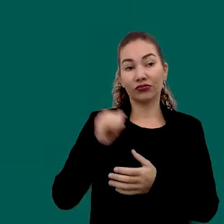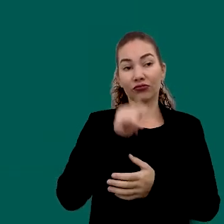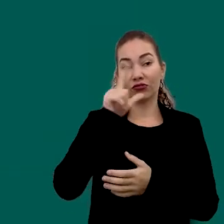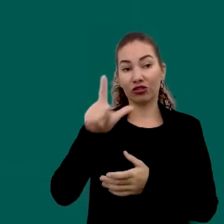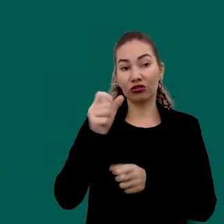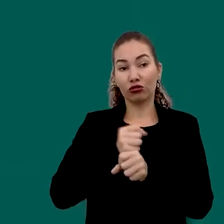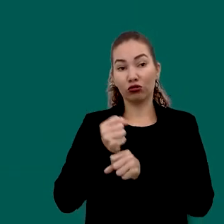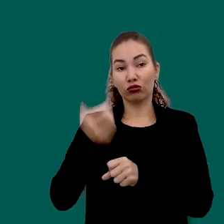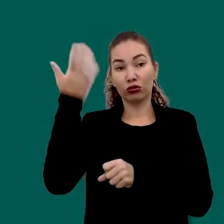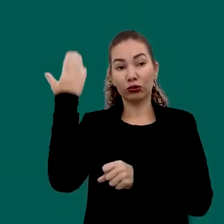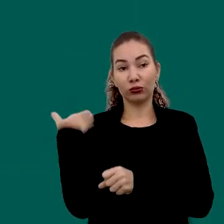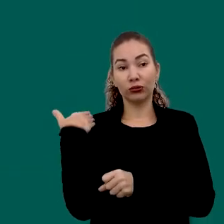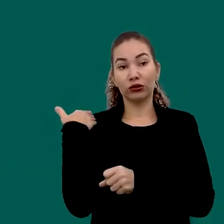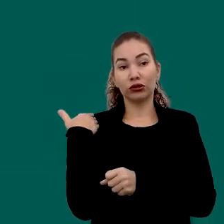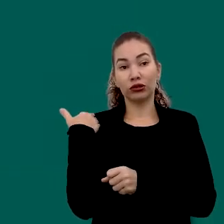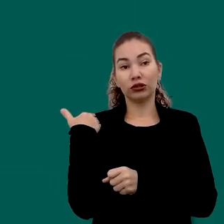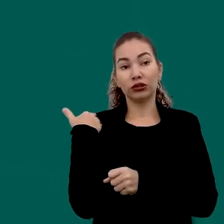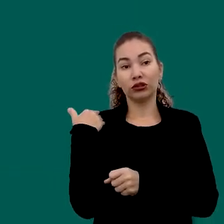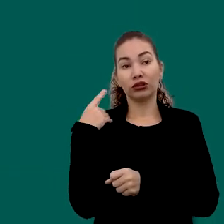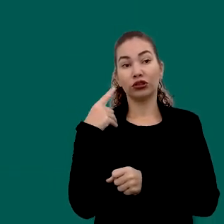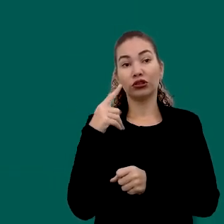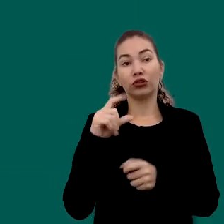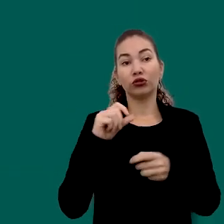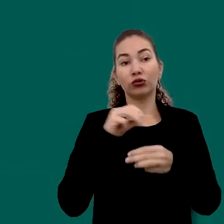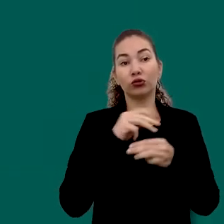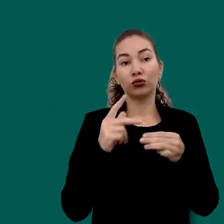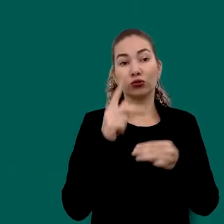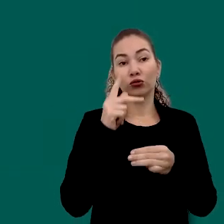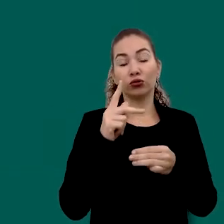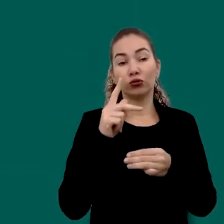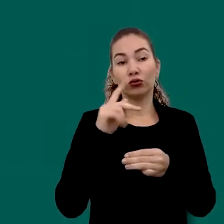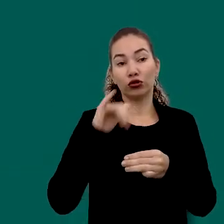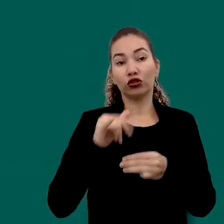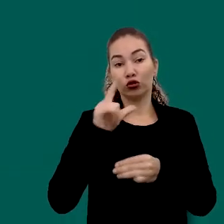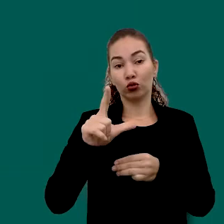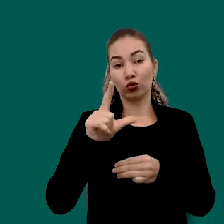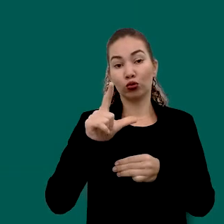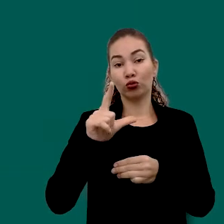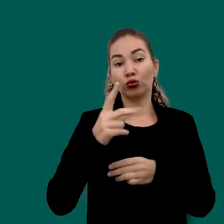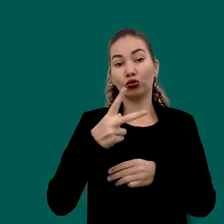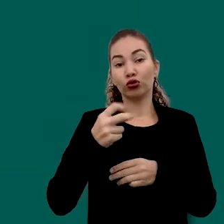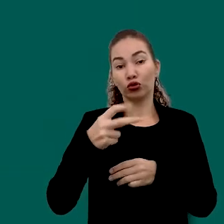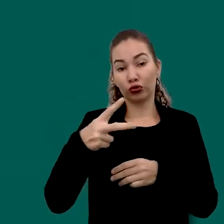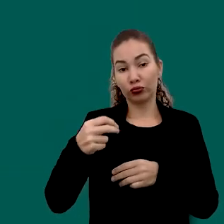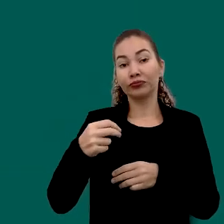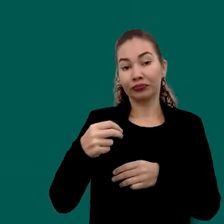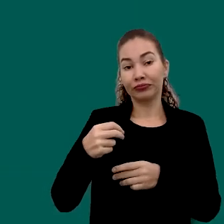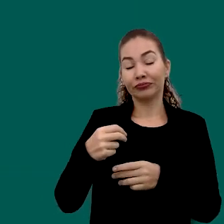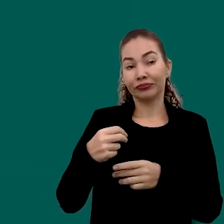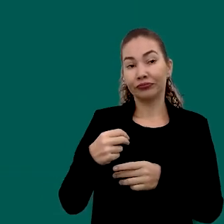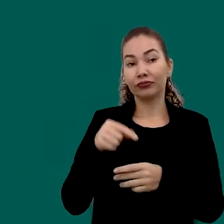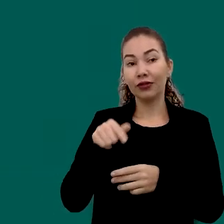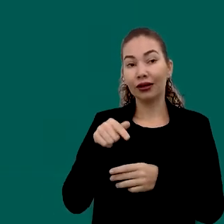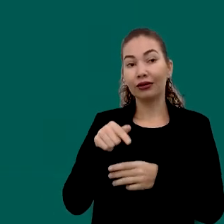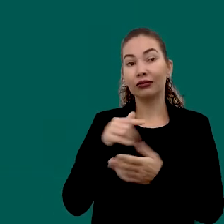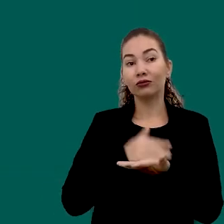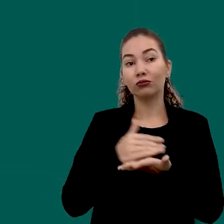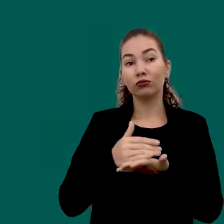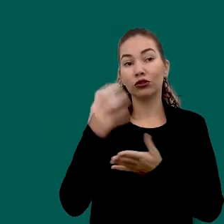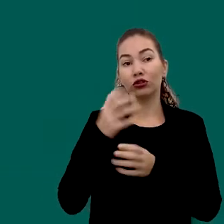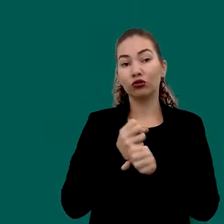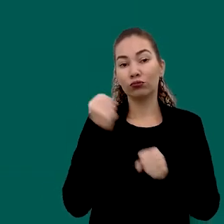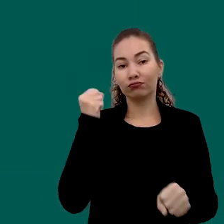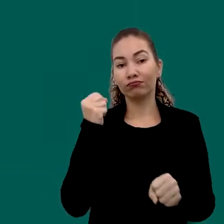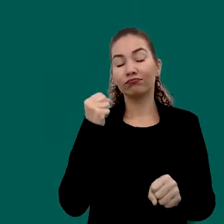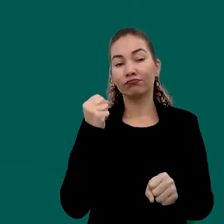ano passado, a gente inaugurou o Noah Market em junho de 2020. Ele começou a dar